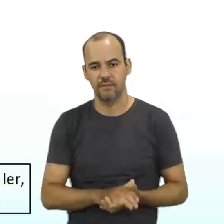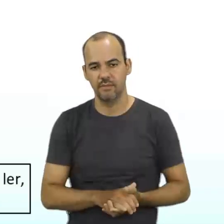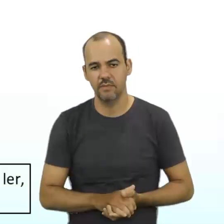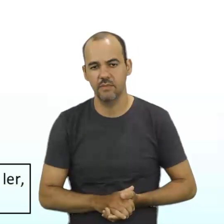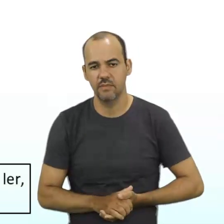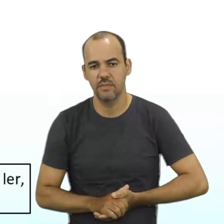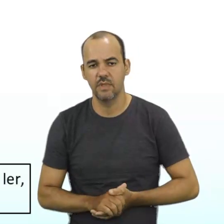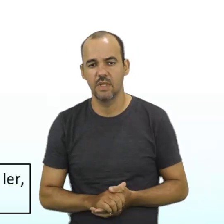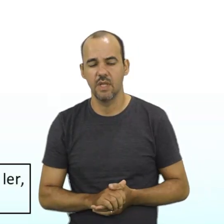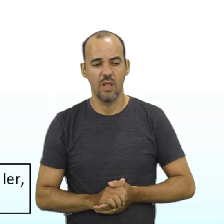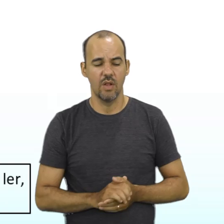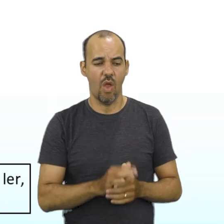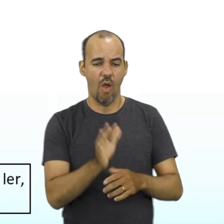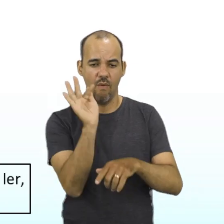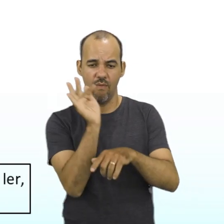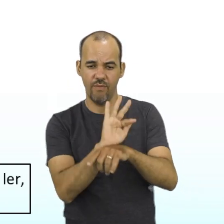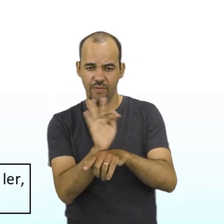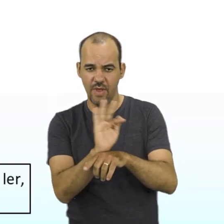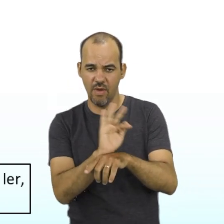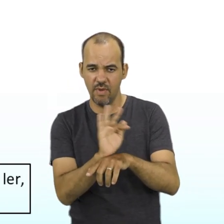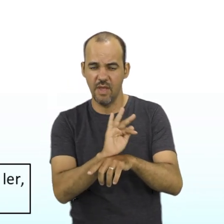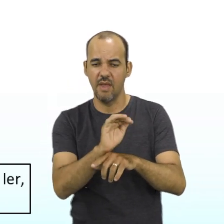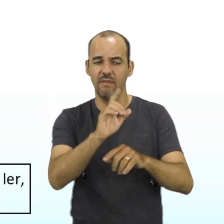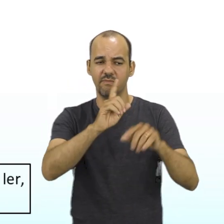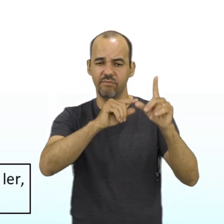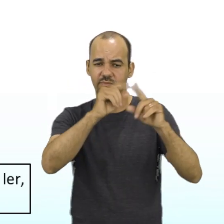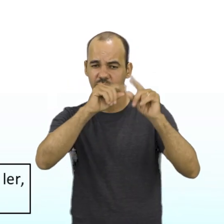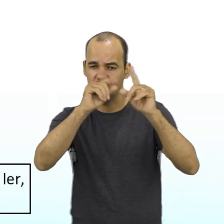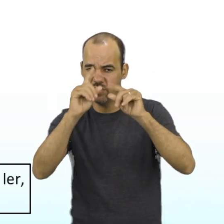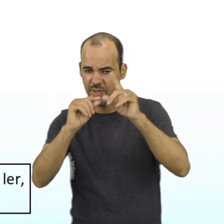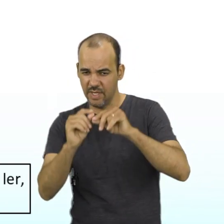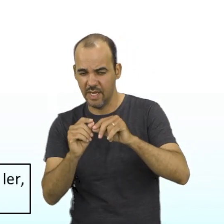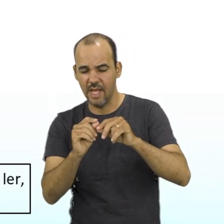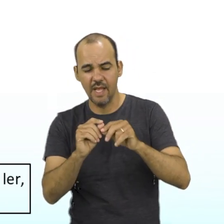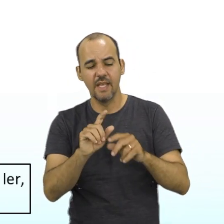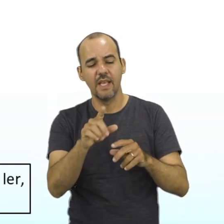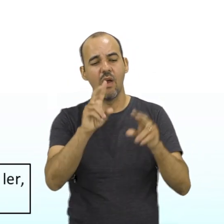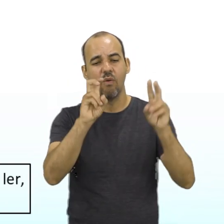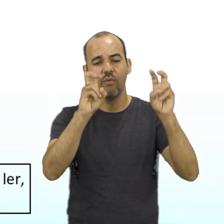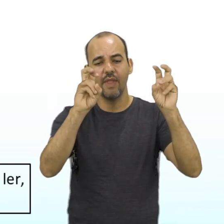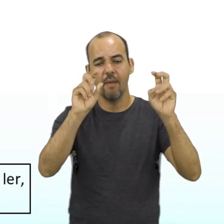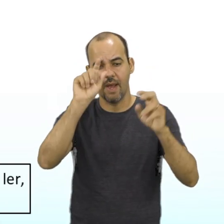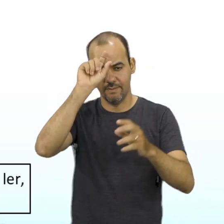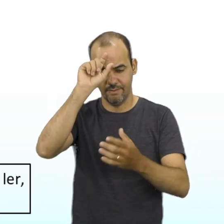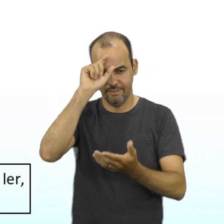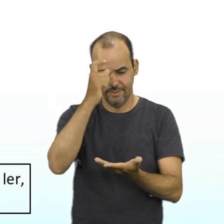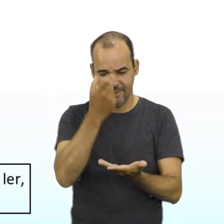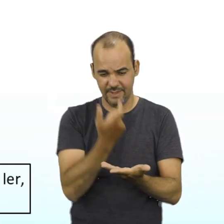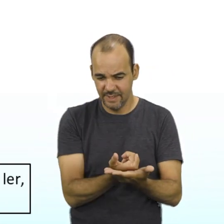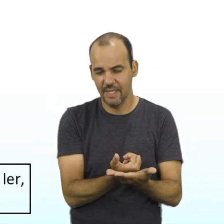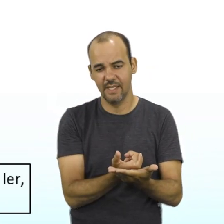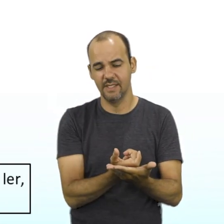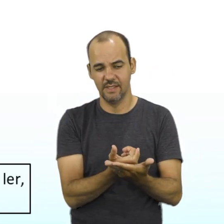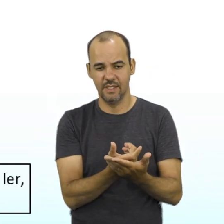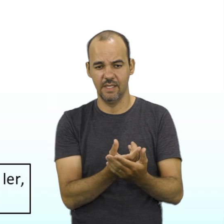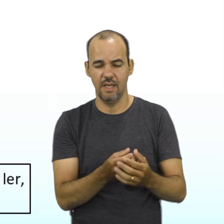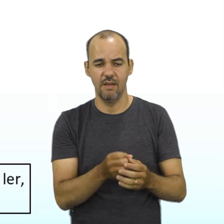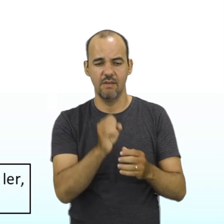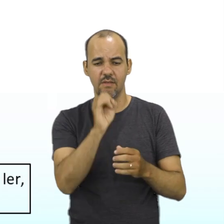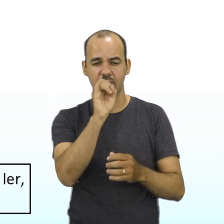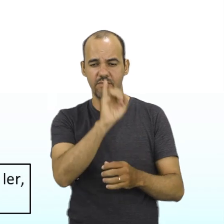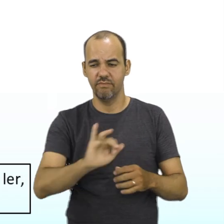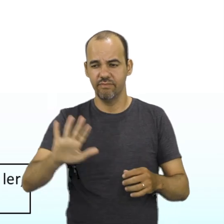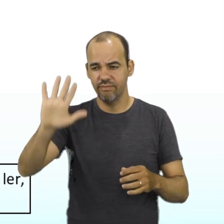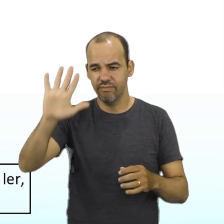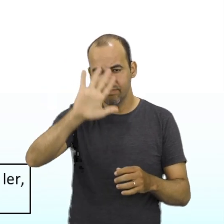Como Estrelas en la Tierra aborda o tema da dislexia. Relacionando o cartaz do filme com